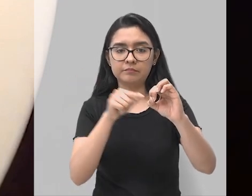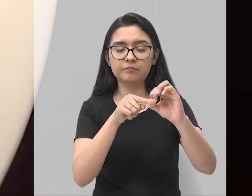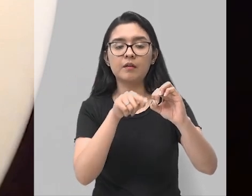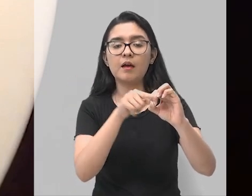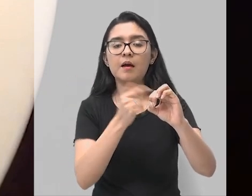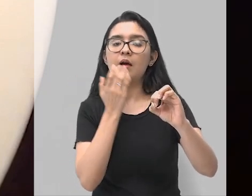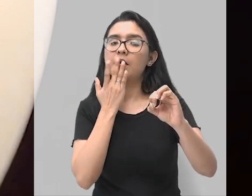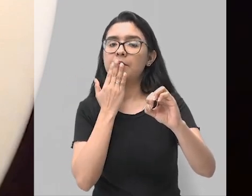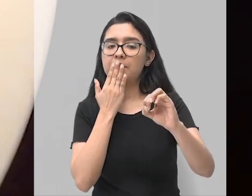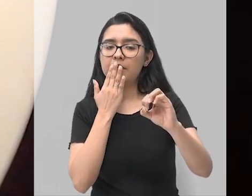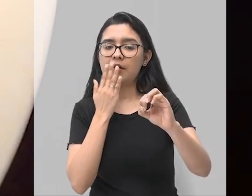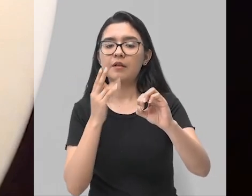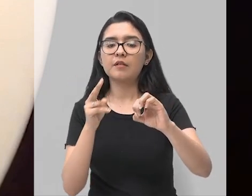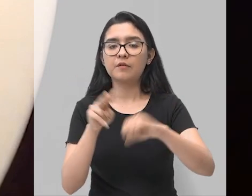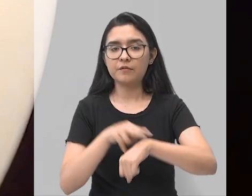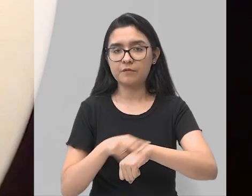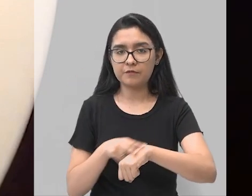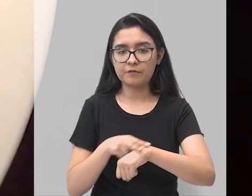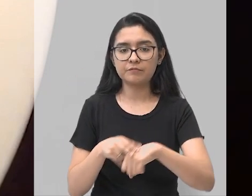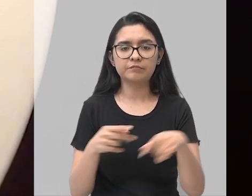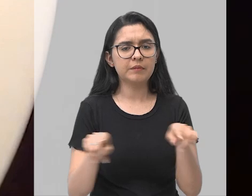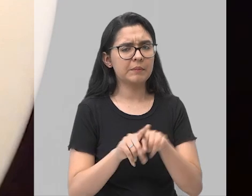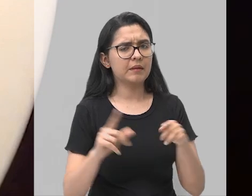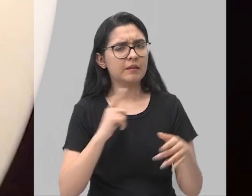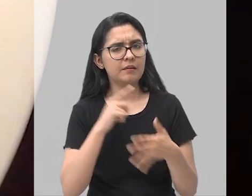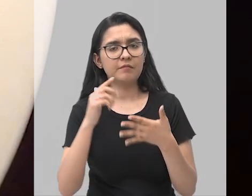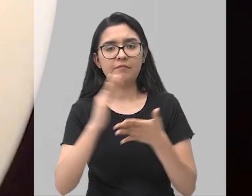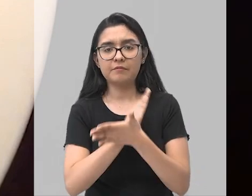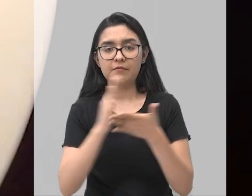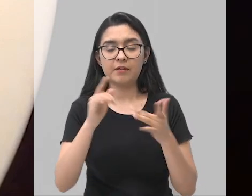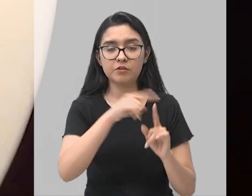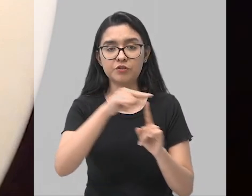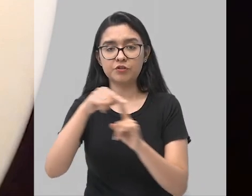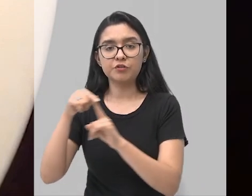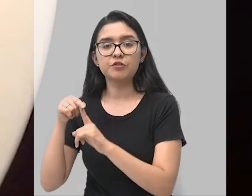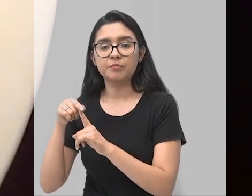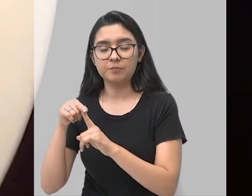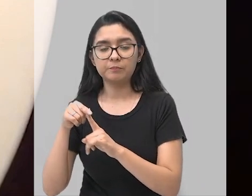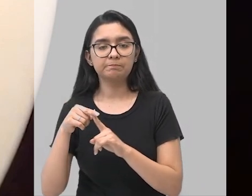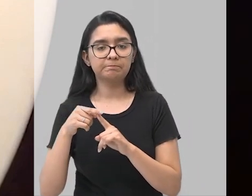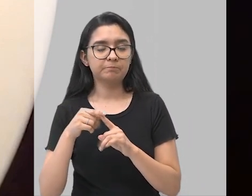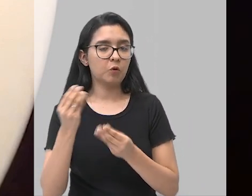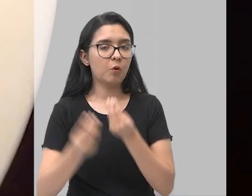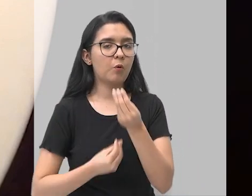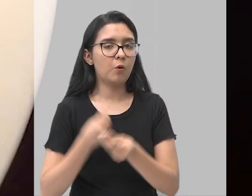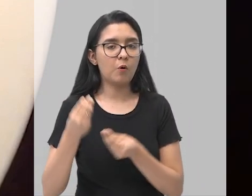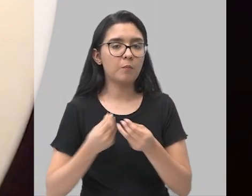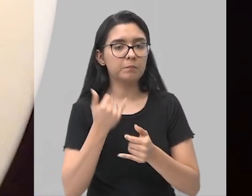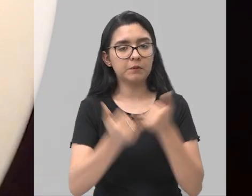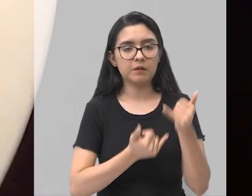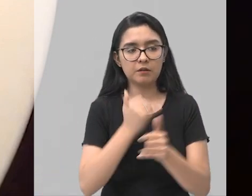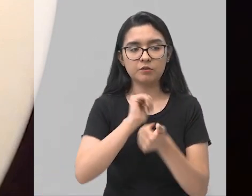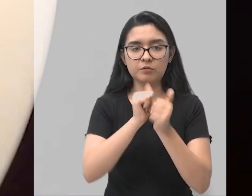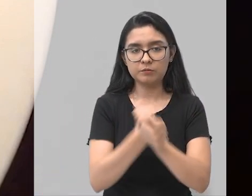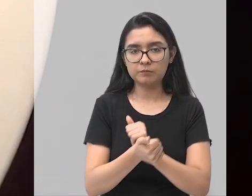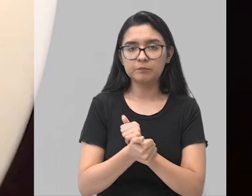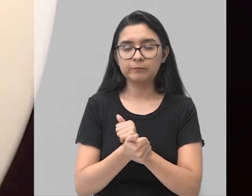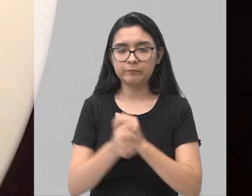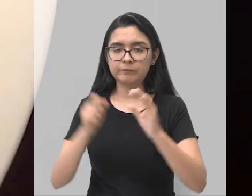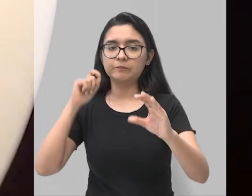mudar a direção ou manter a direção dessa pedra de granito, certo? Então, observem um pouquinho